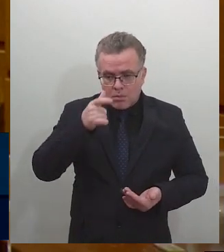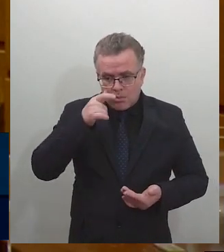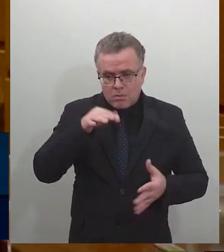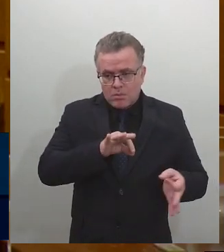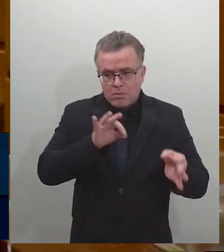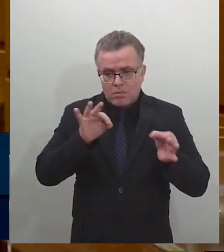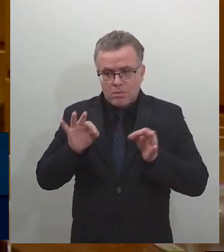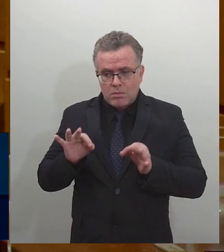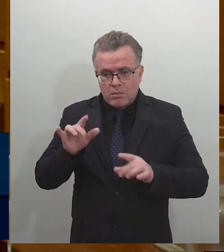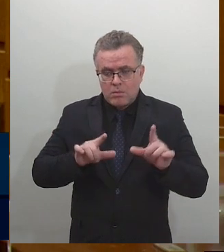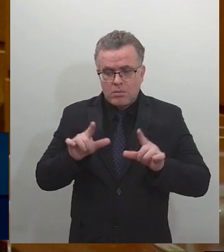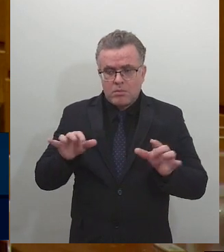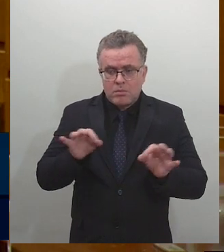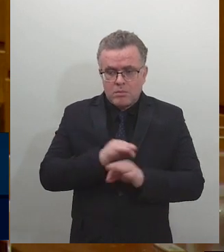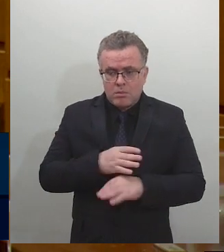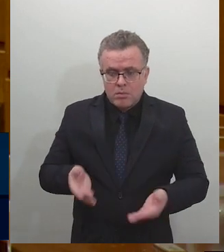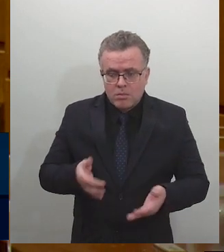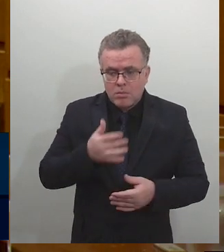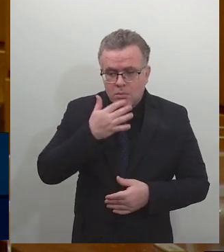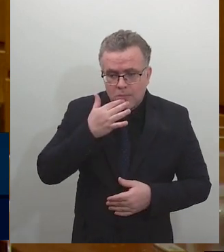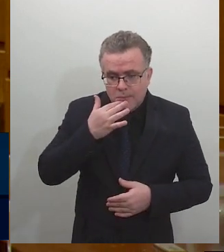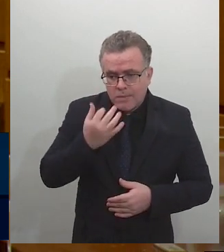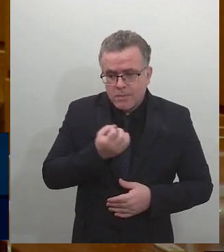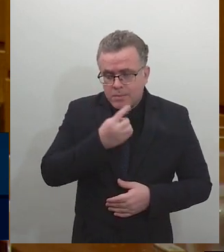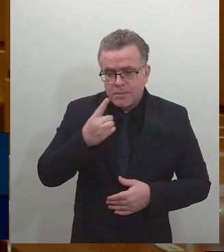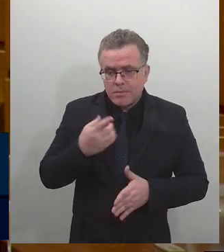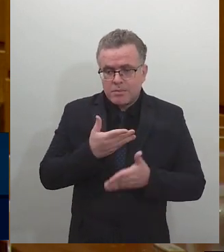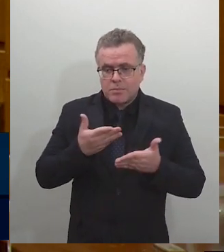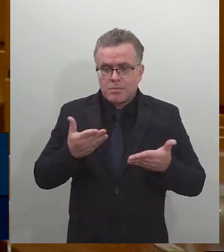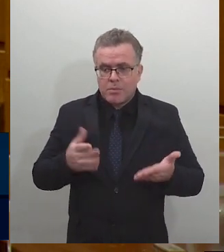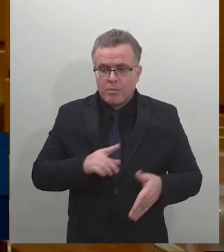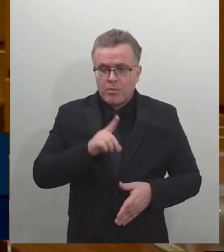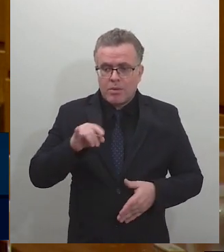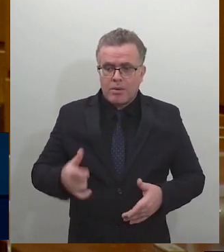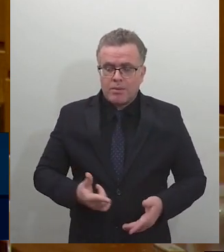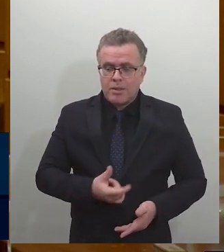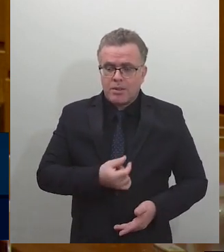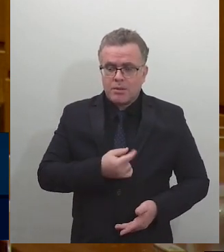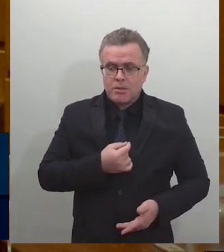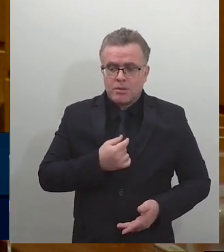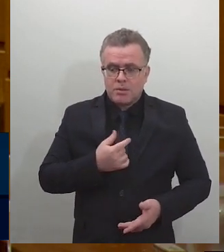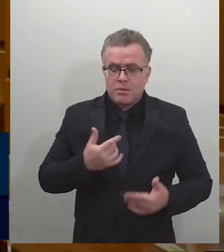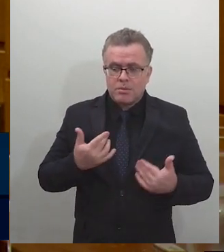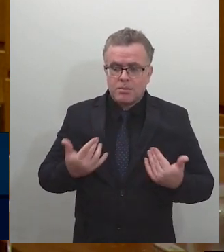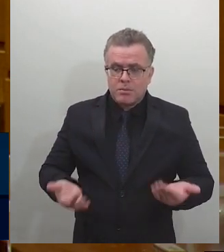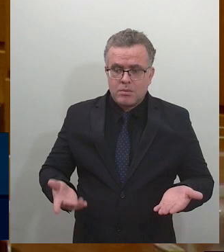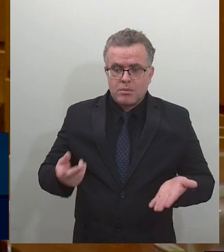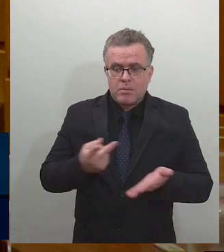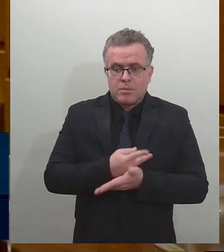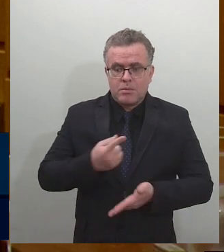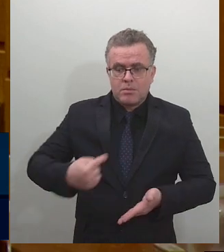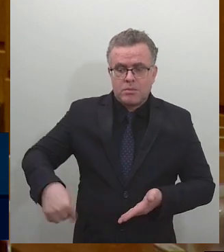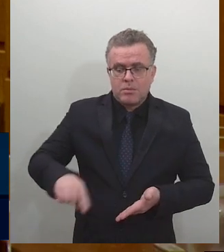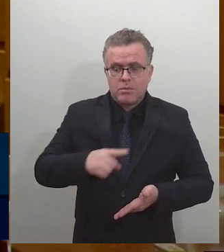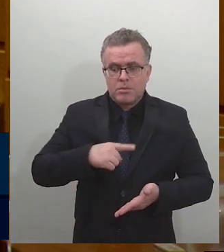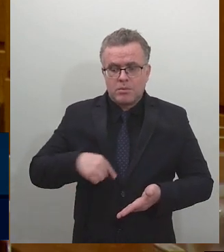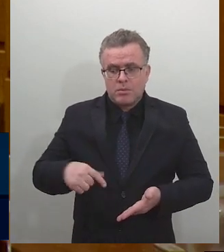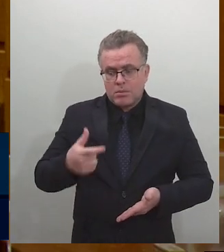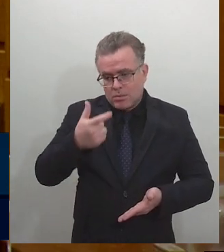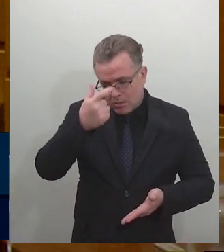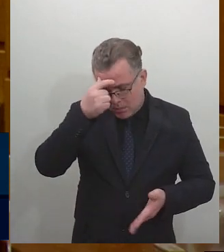também é o Dia Mundial do Câncer de Pulmão. E é crucial que a gente esteja consciente e unidos na luta contra essa